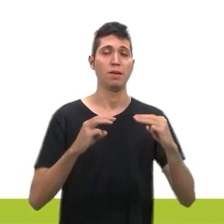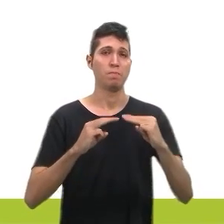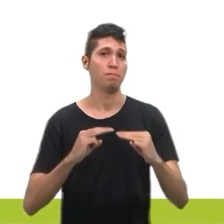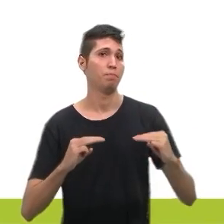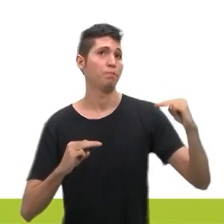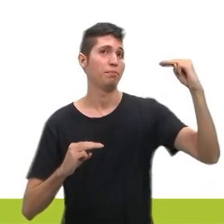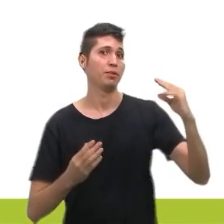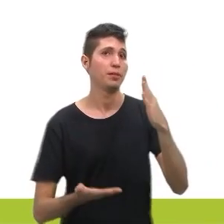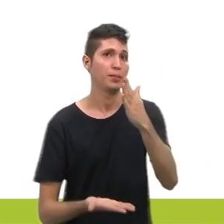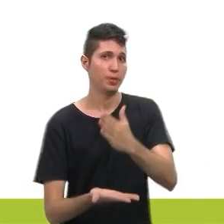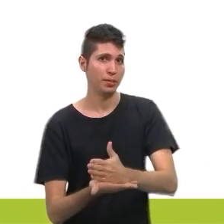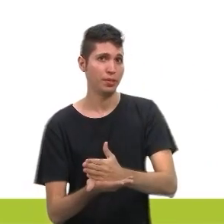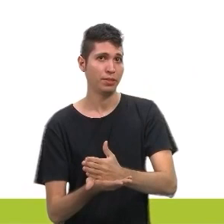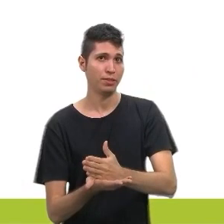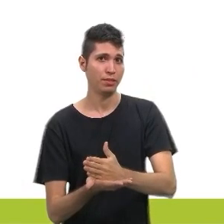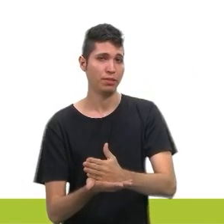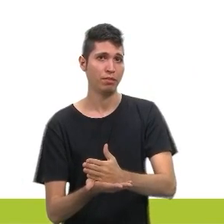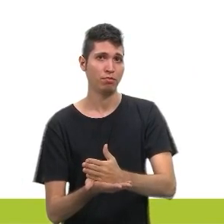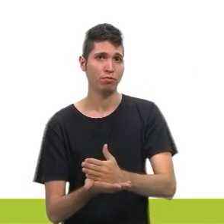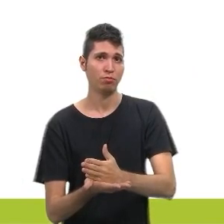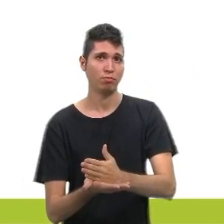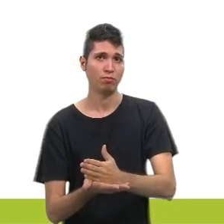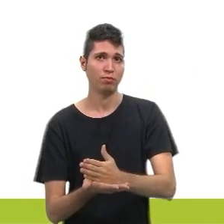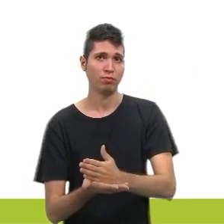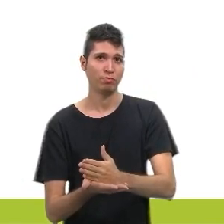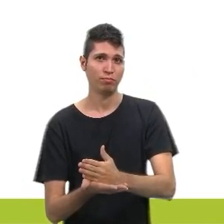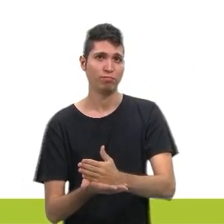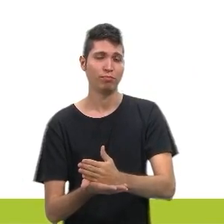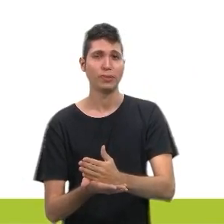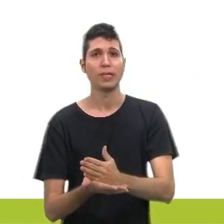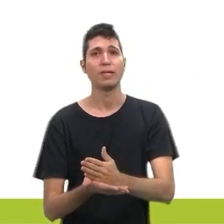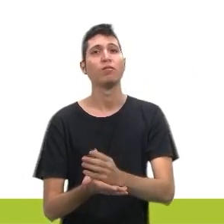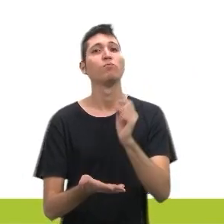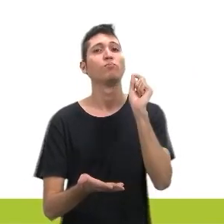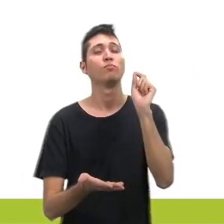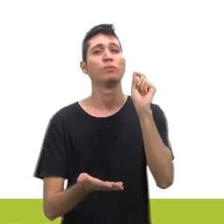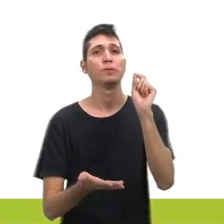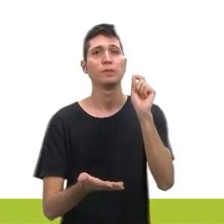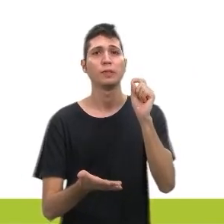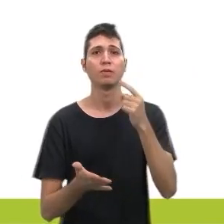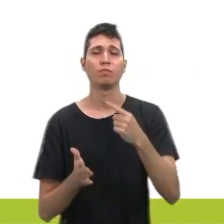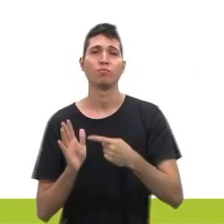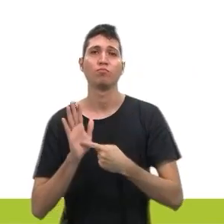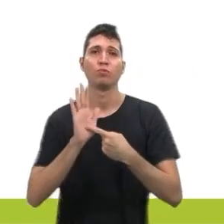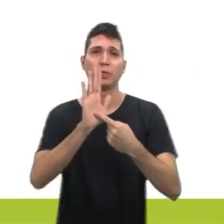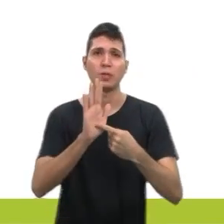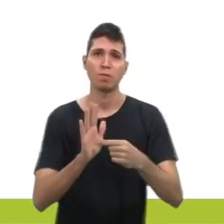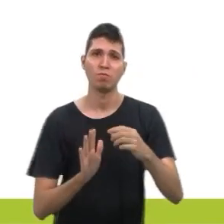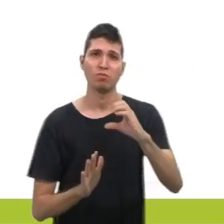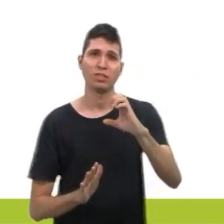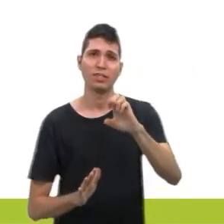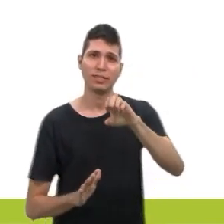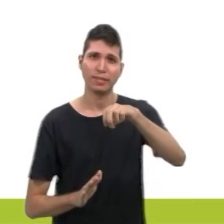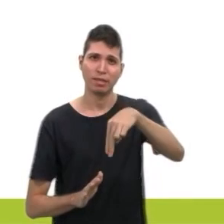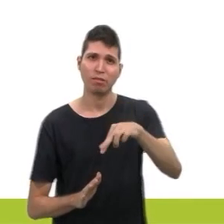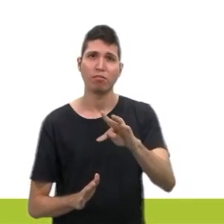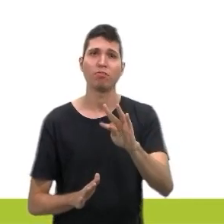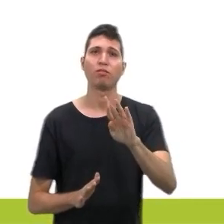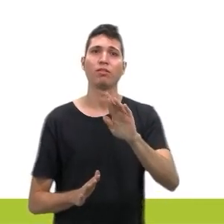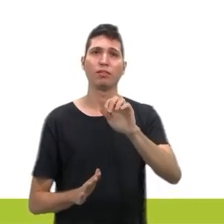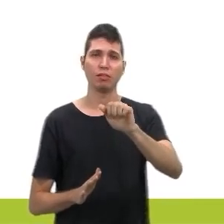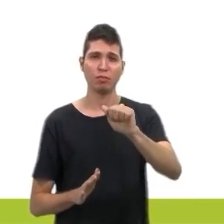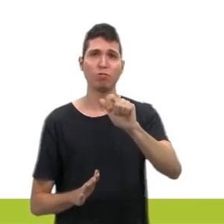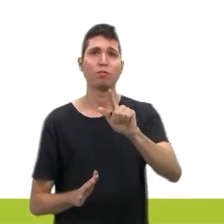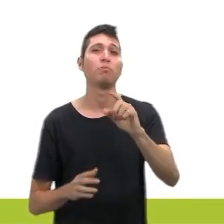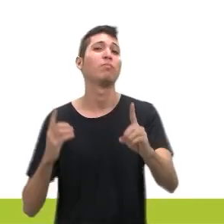Mediana. Olha a mediana para a gente fechar as três Marias aí, ó. A mediana representa o valor central de um conjunto de dados. Para encontrar o valor